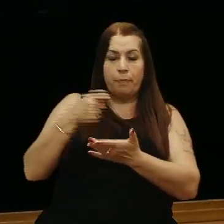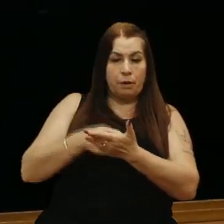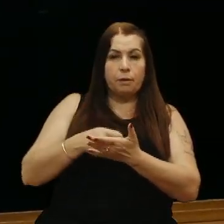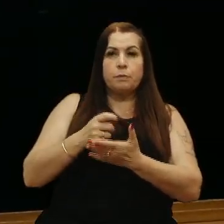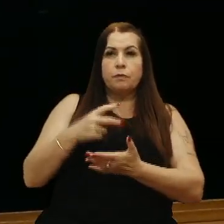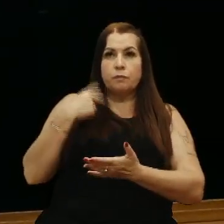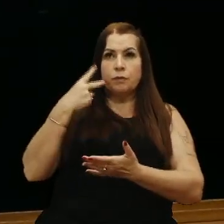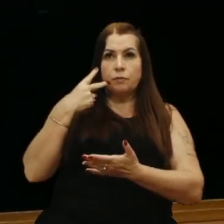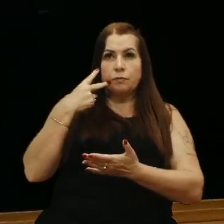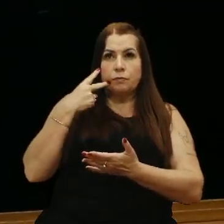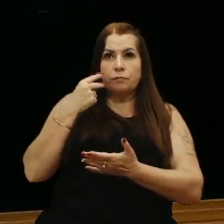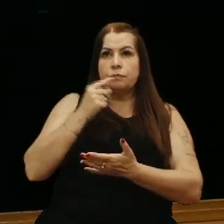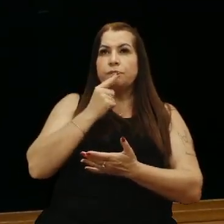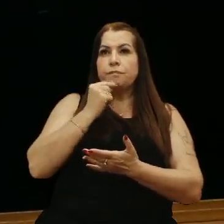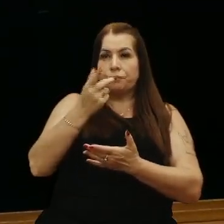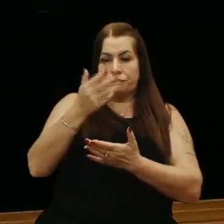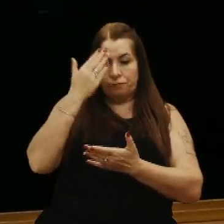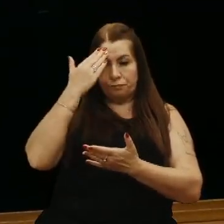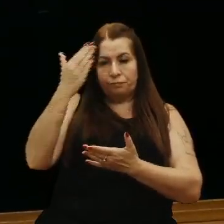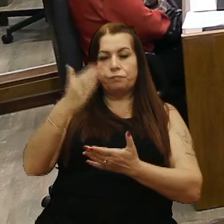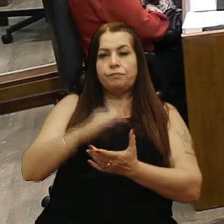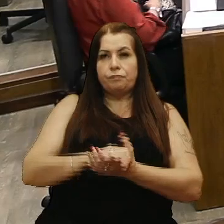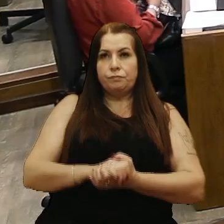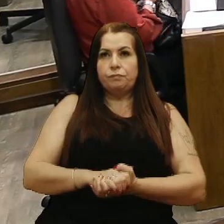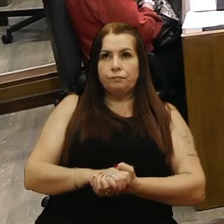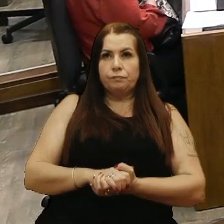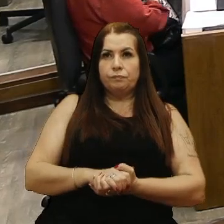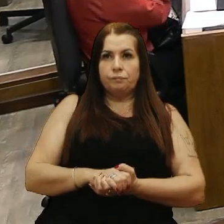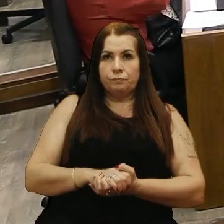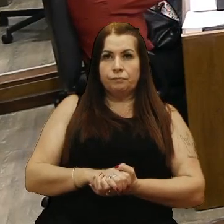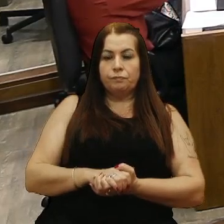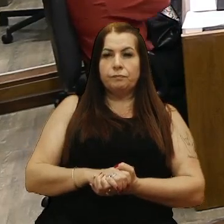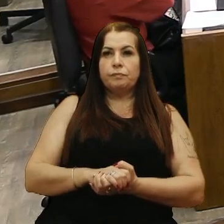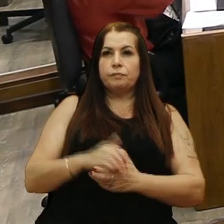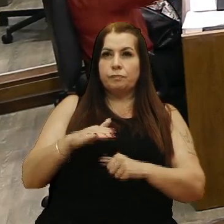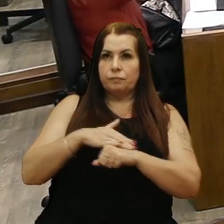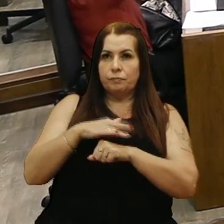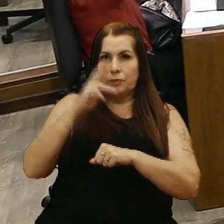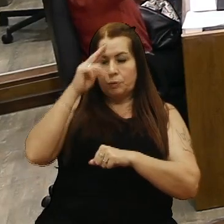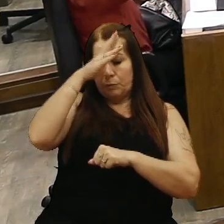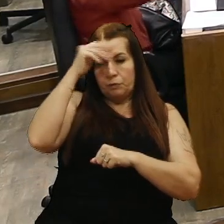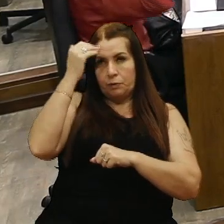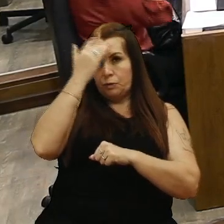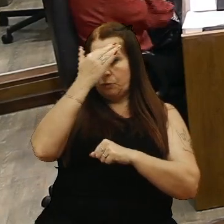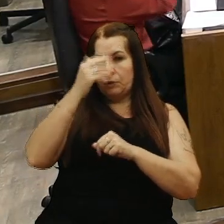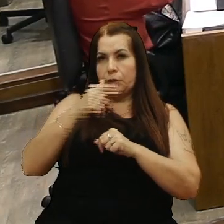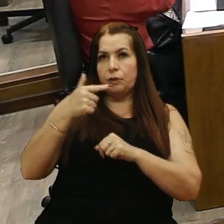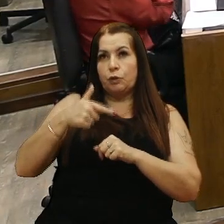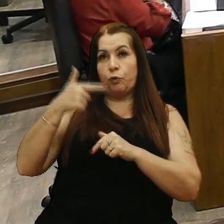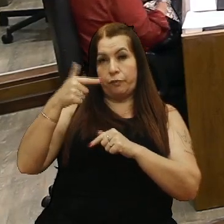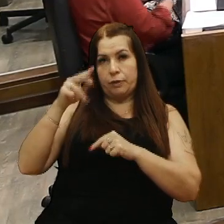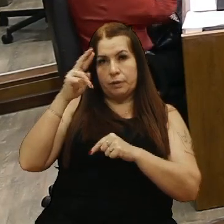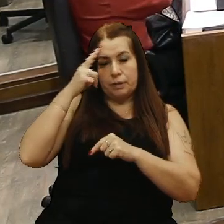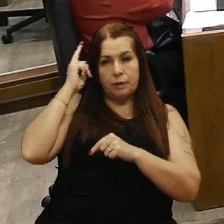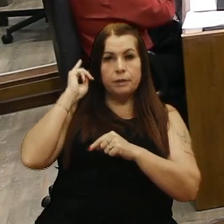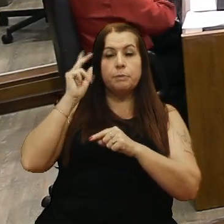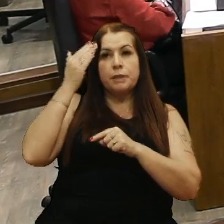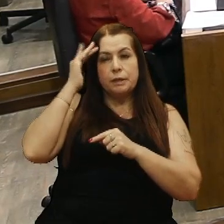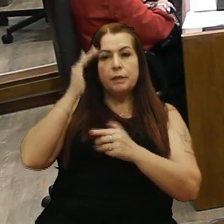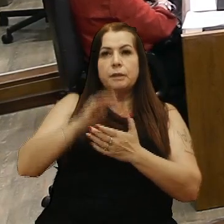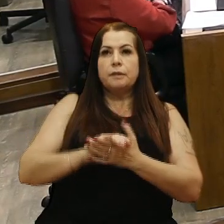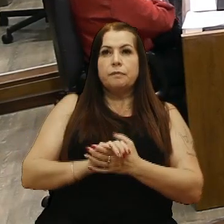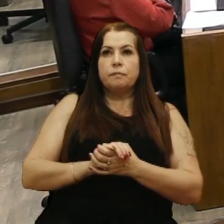imediato, vereador João Luiz. Obrigado, vereador Libardi. Em conversa com o prefeito Adiló e com o vice Néspolo, eles